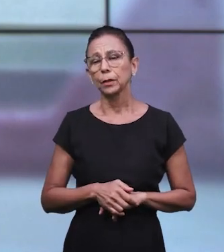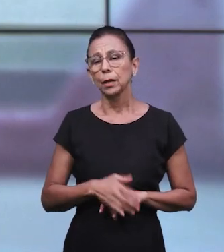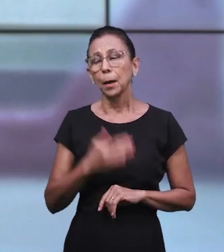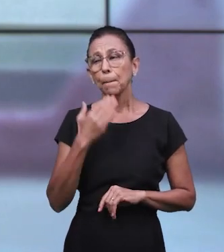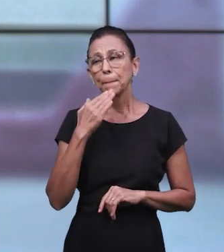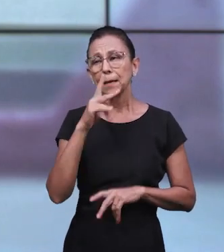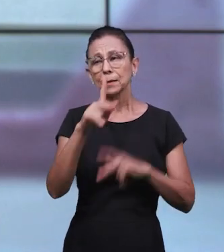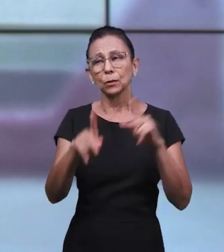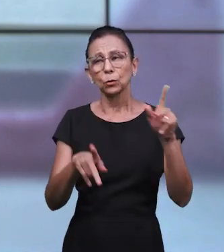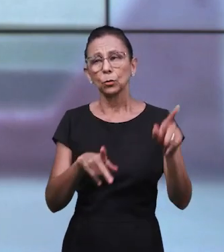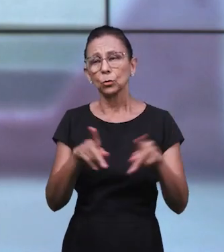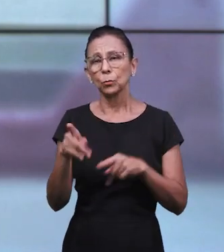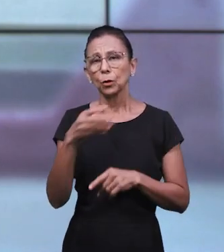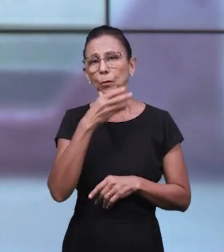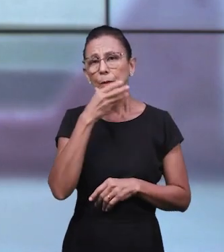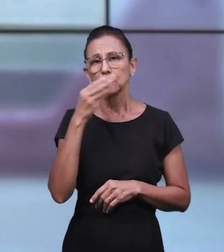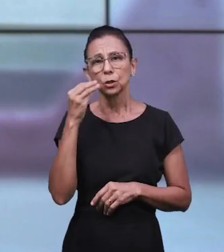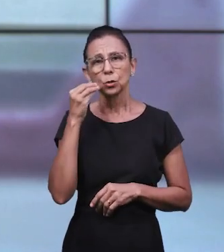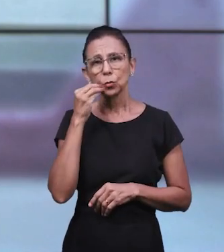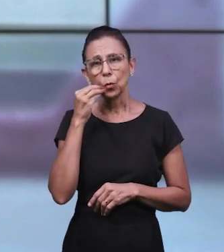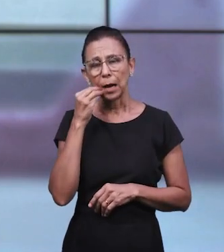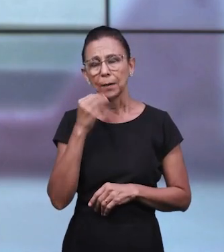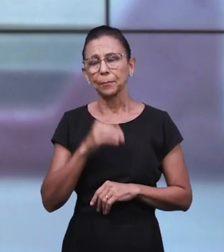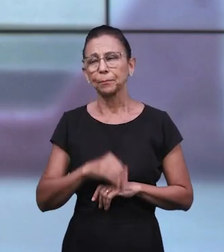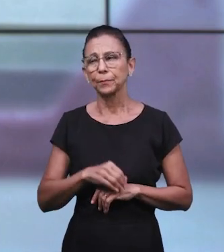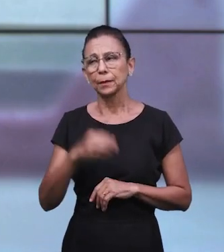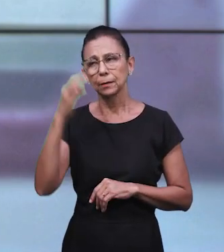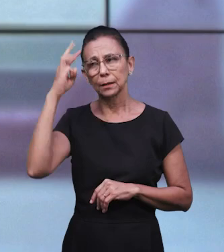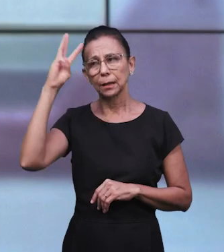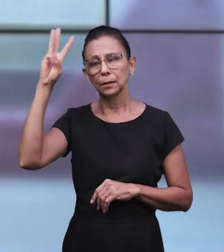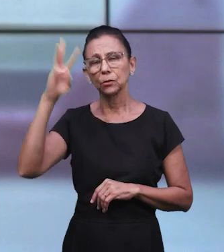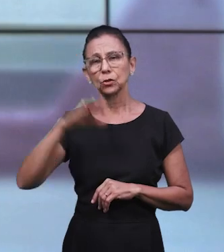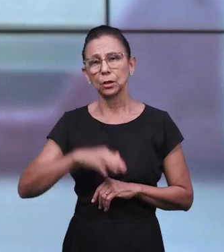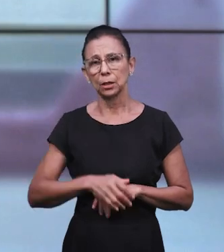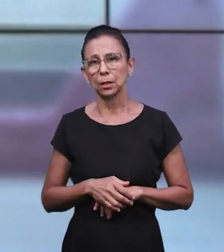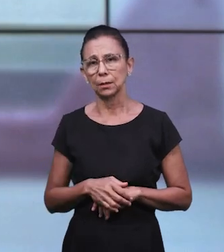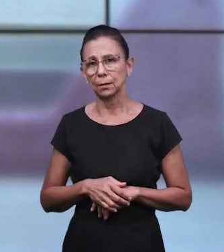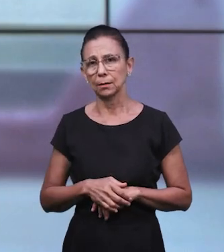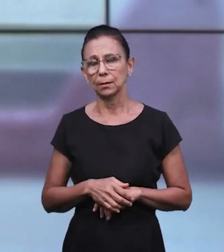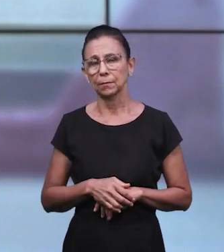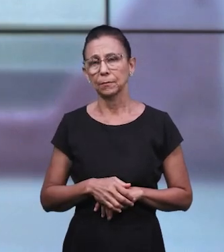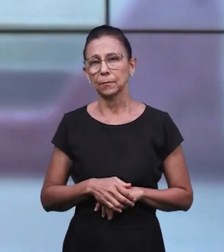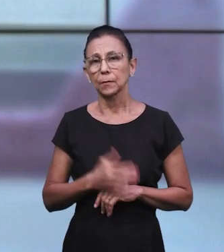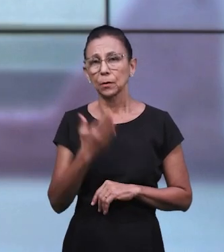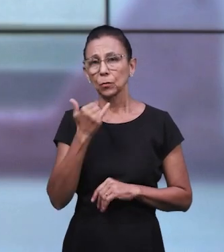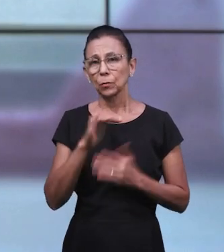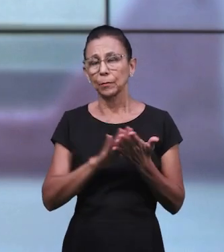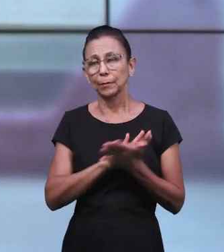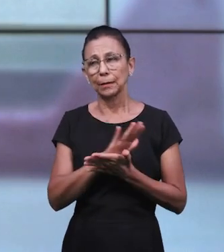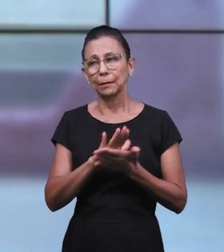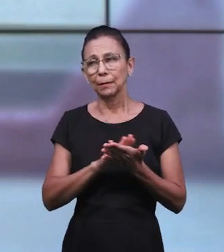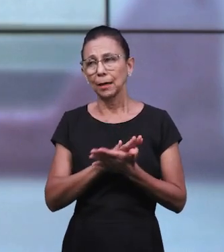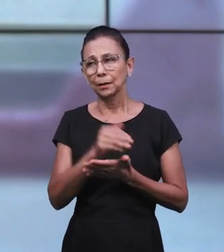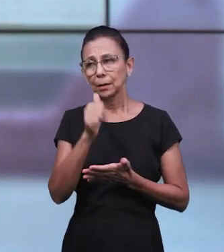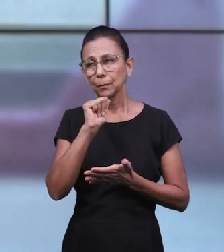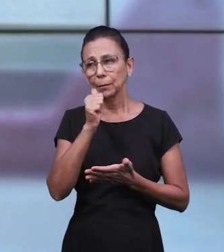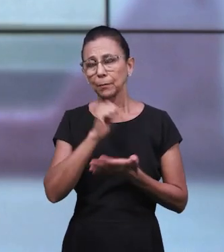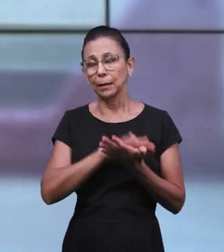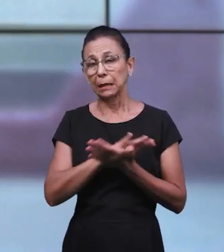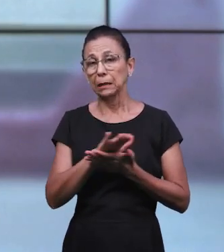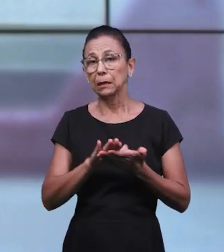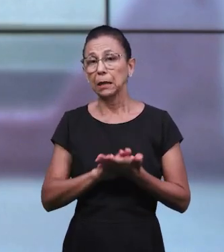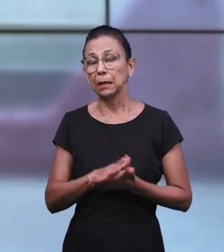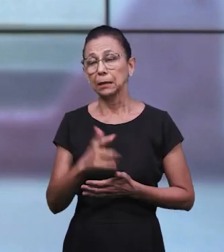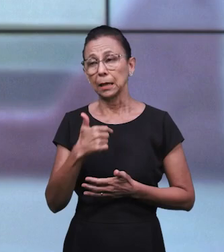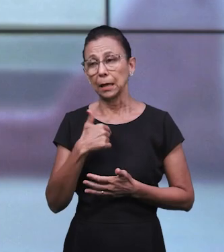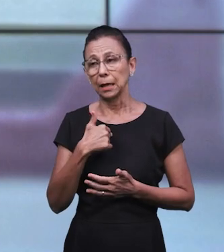nem bebeis por 3 dias, e eu e as minhas moças também assim jejuaremos, e assim irei ter com